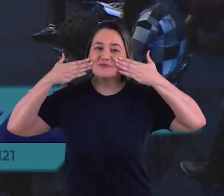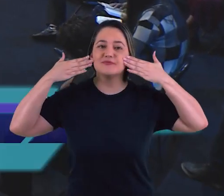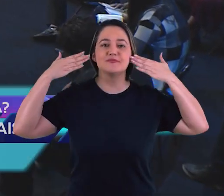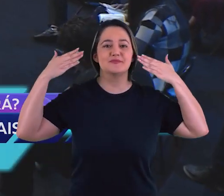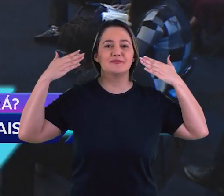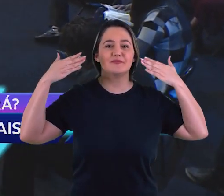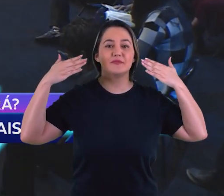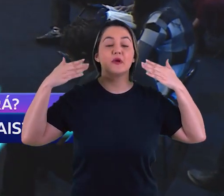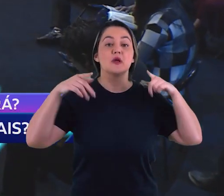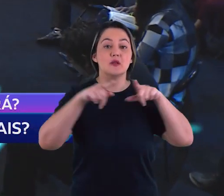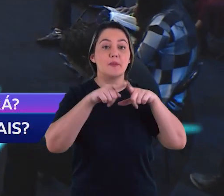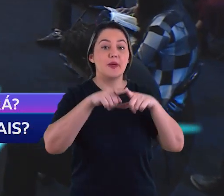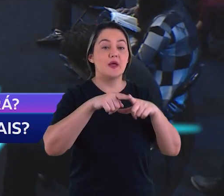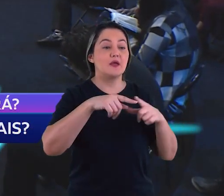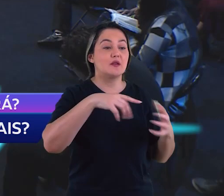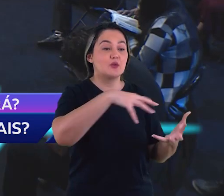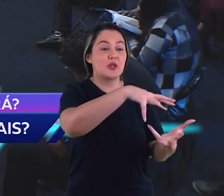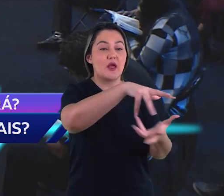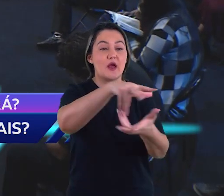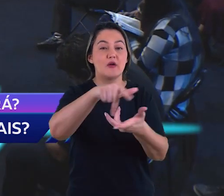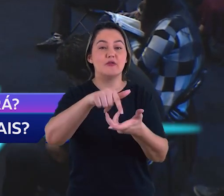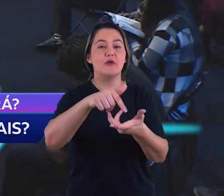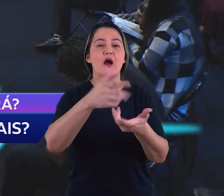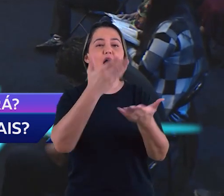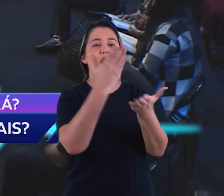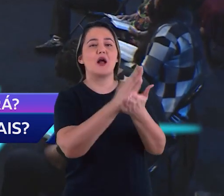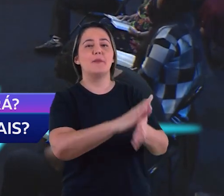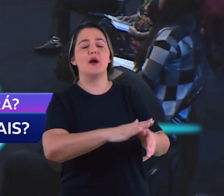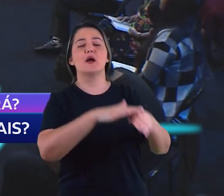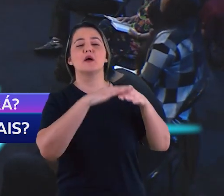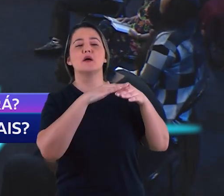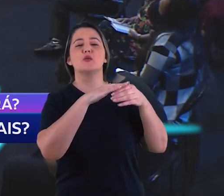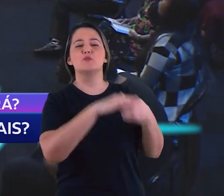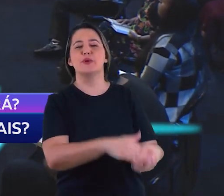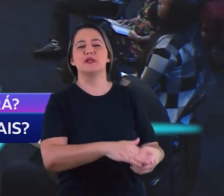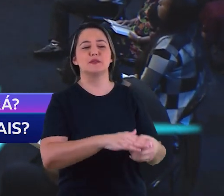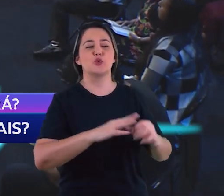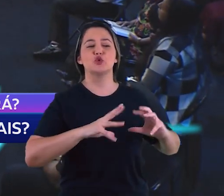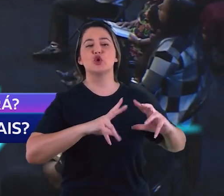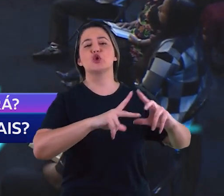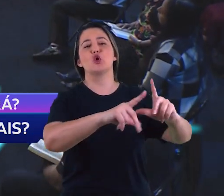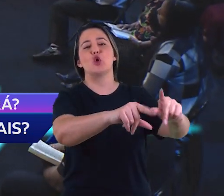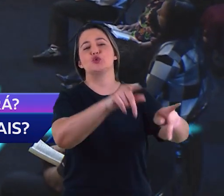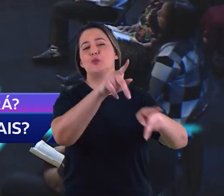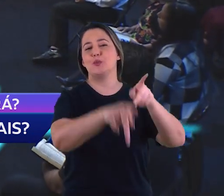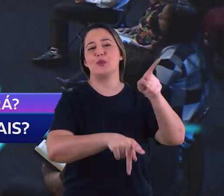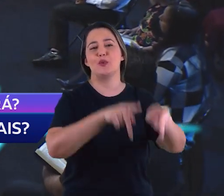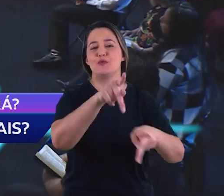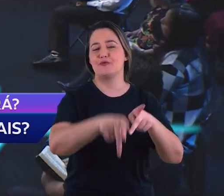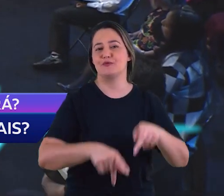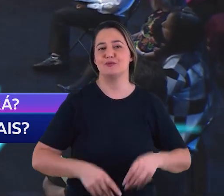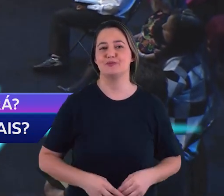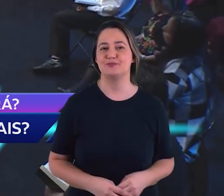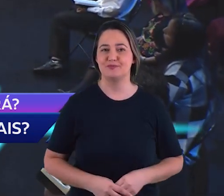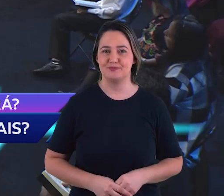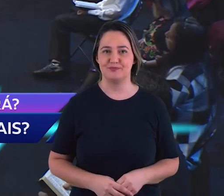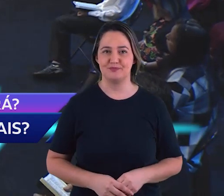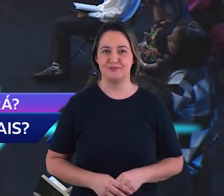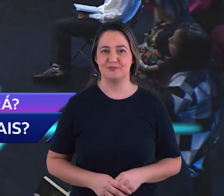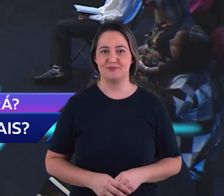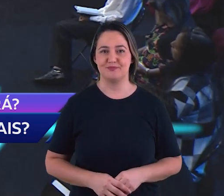tirará de toda a terra o opróbrio de seu povo, porque o Senhor falou. Em outras palavras,